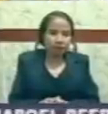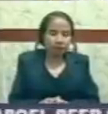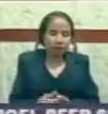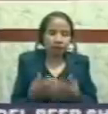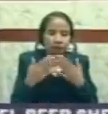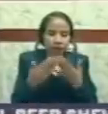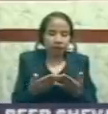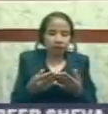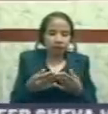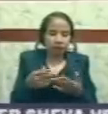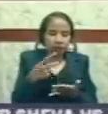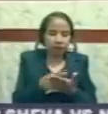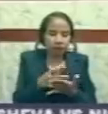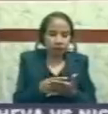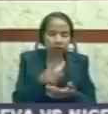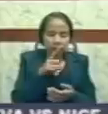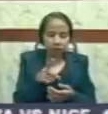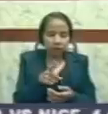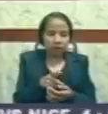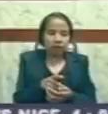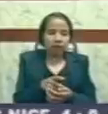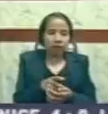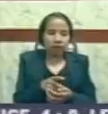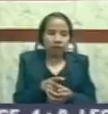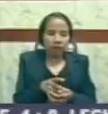Obrigado. Proposta rua fundamental não se proponente será